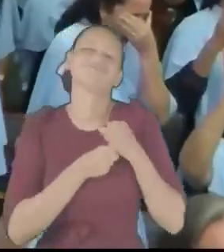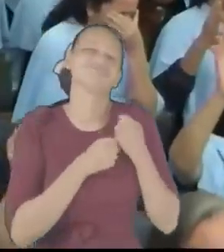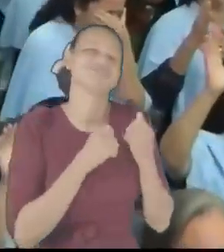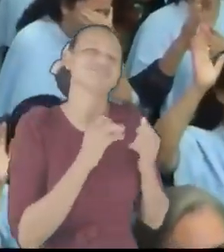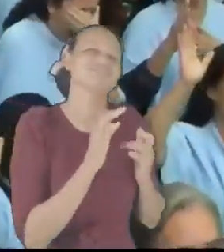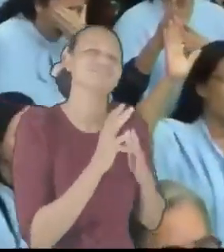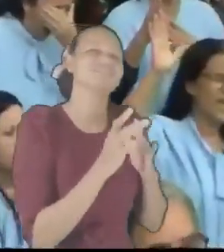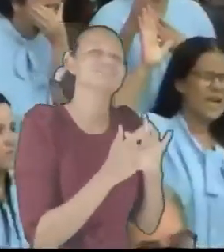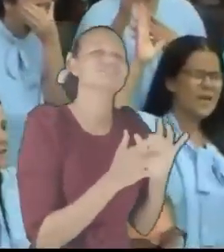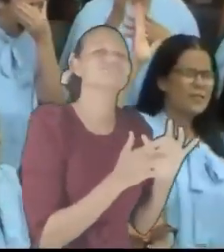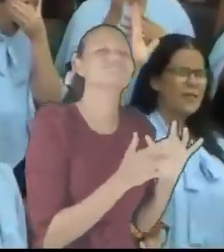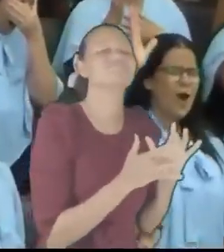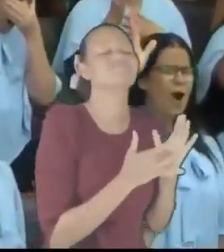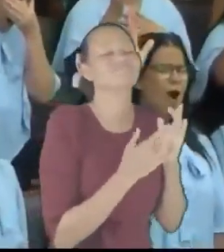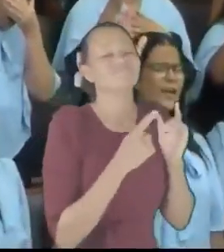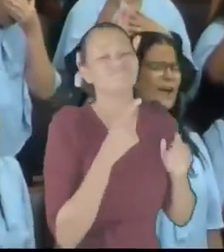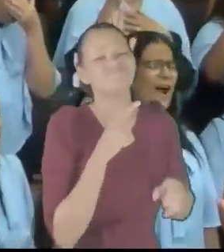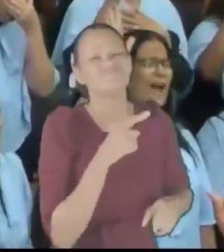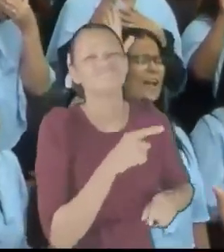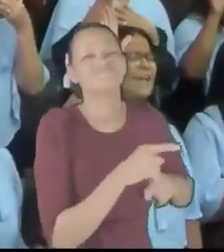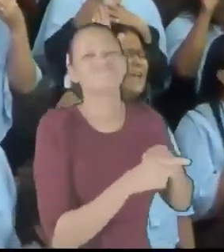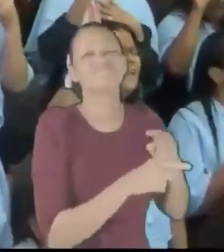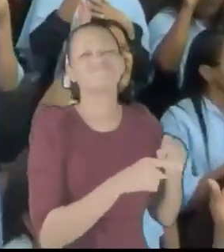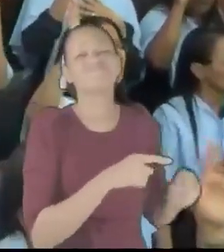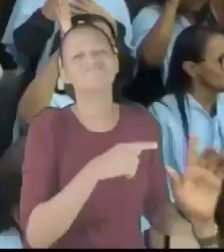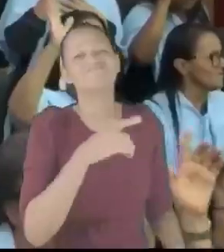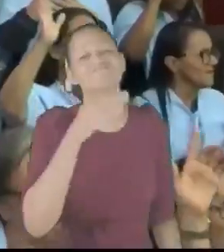foi ali pela fé.